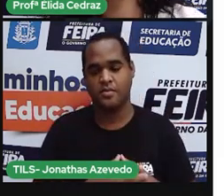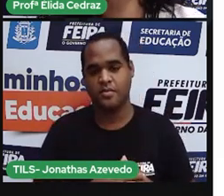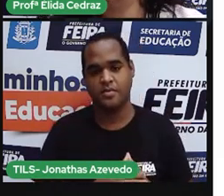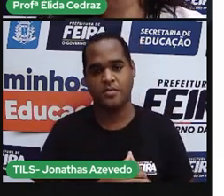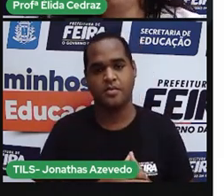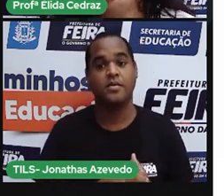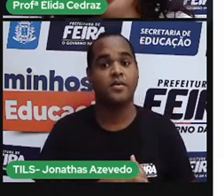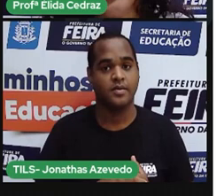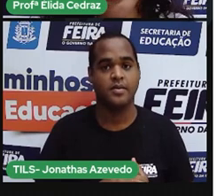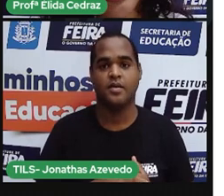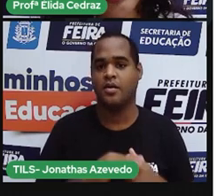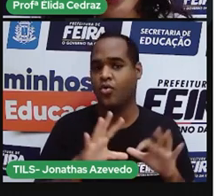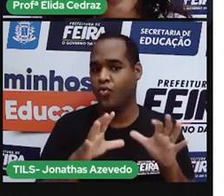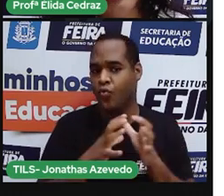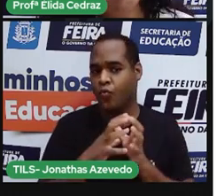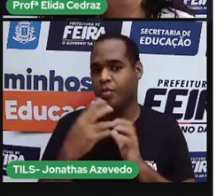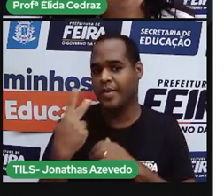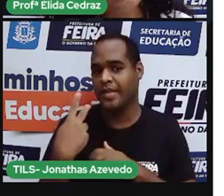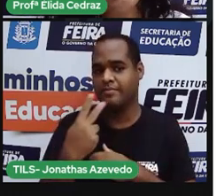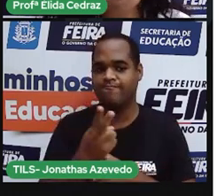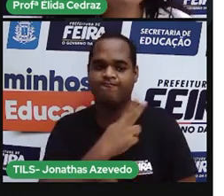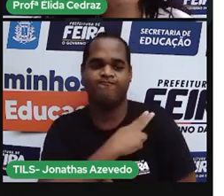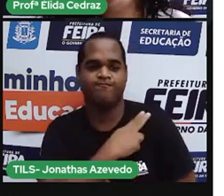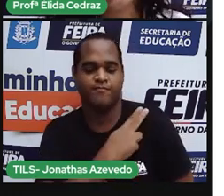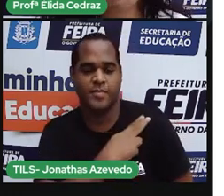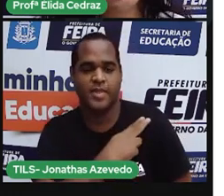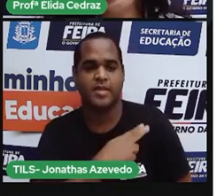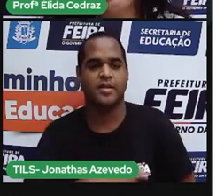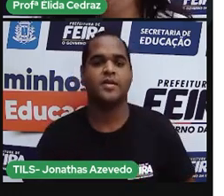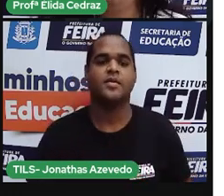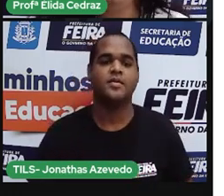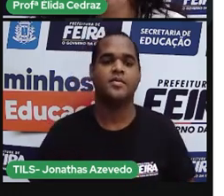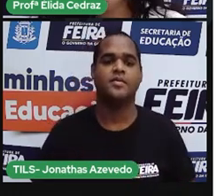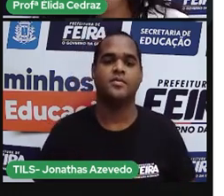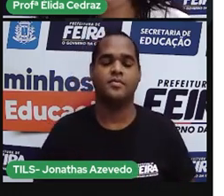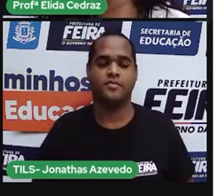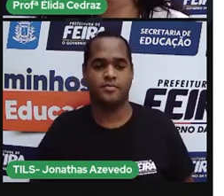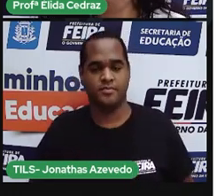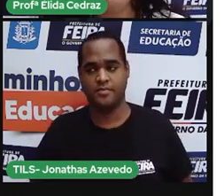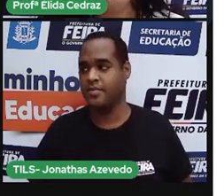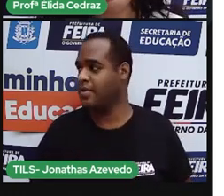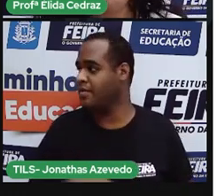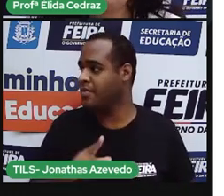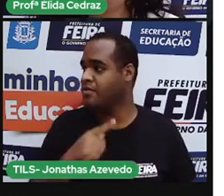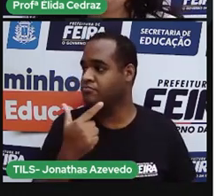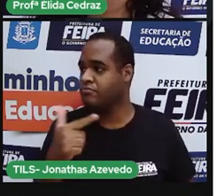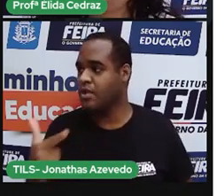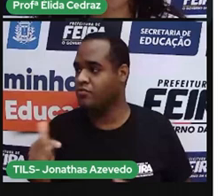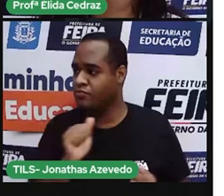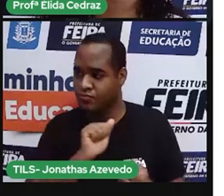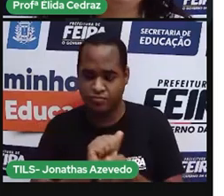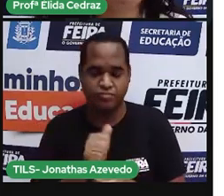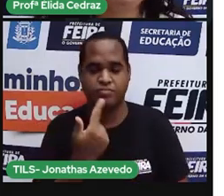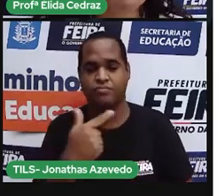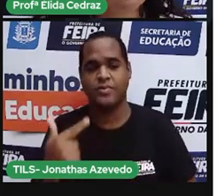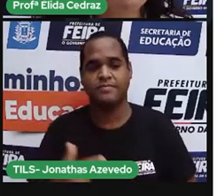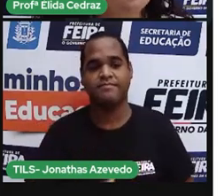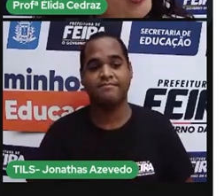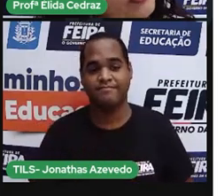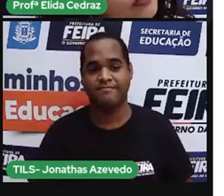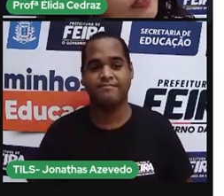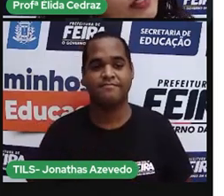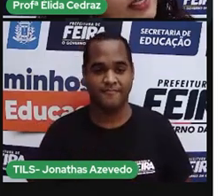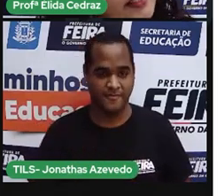grupo enorme do segundo ano, mas eu não estou com eles aqui pertinho de mim.